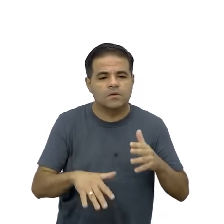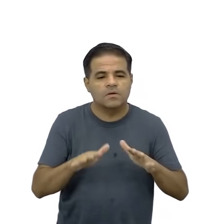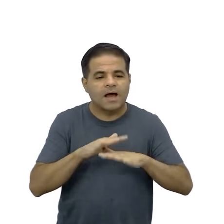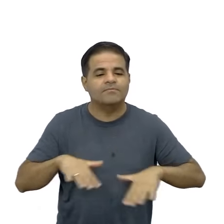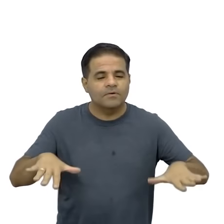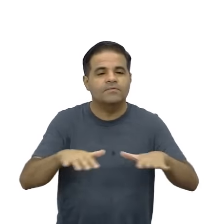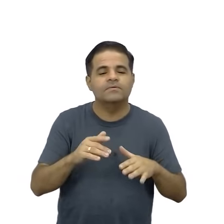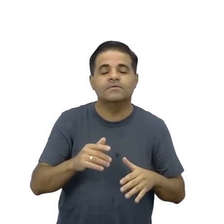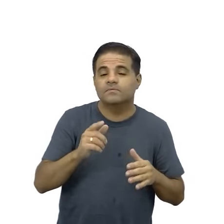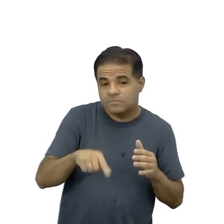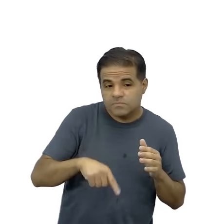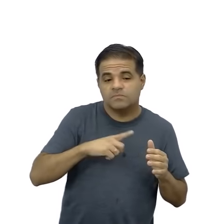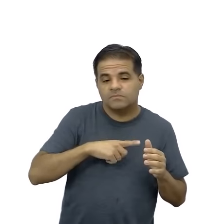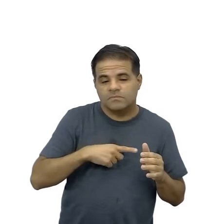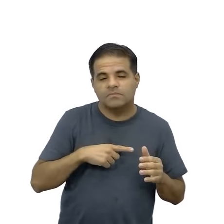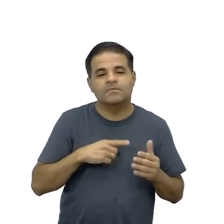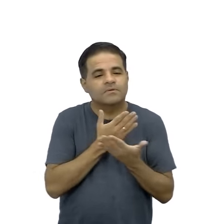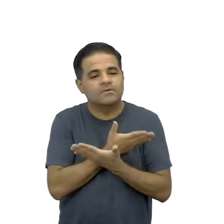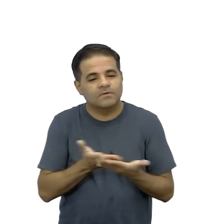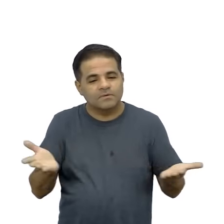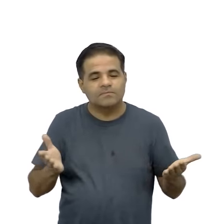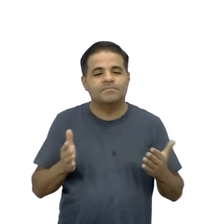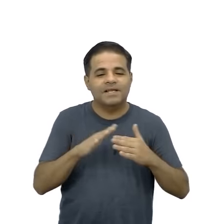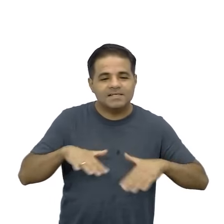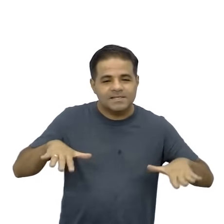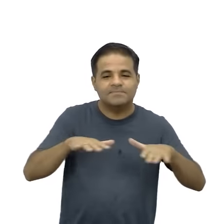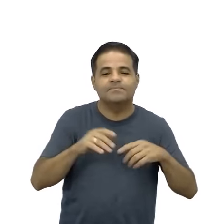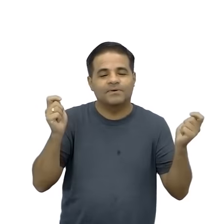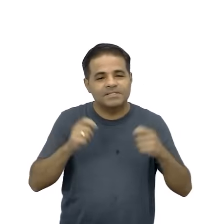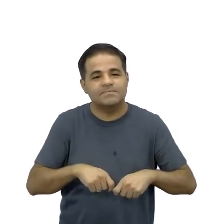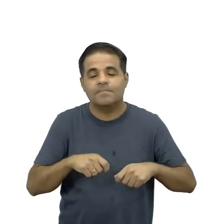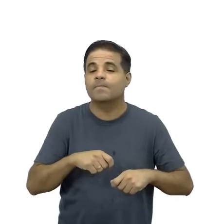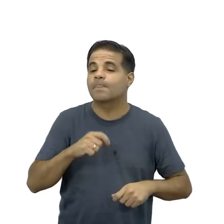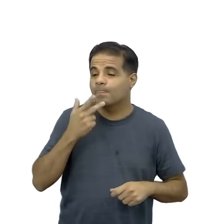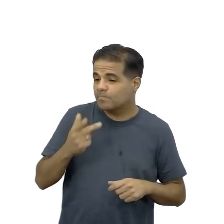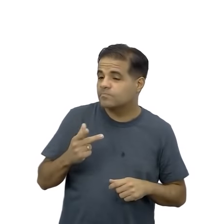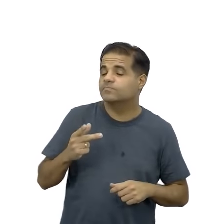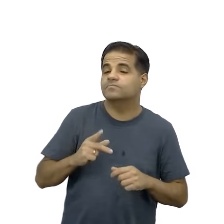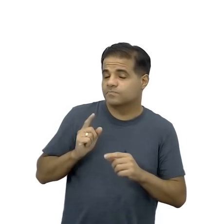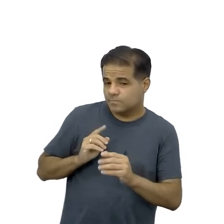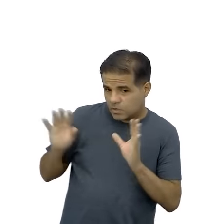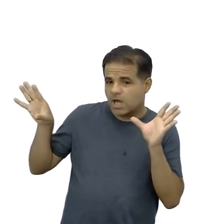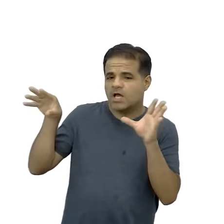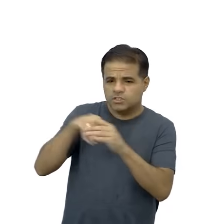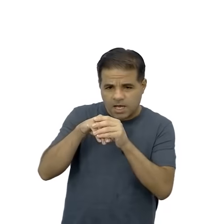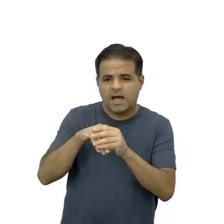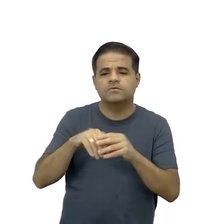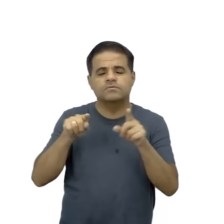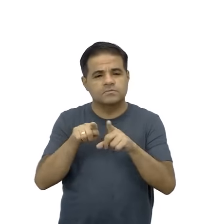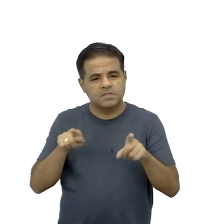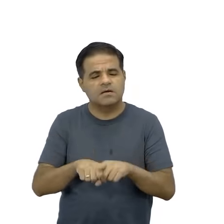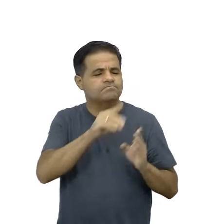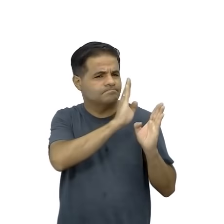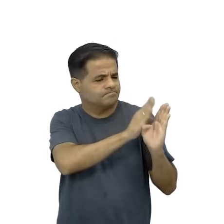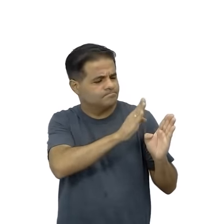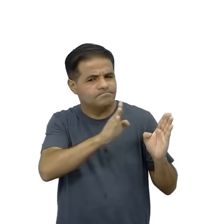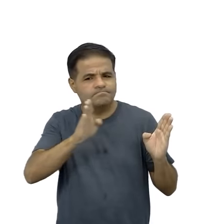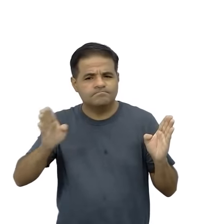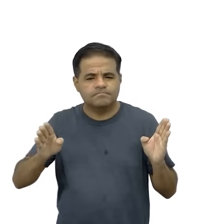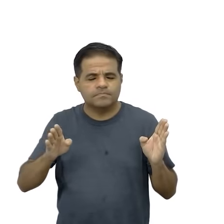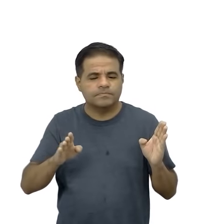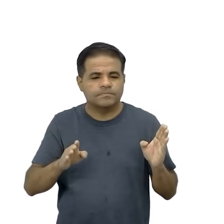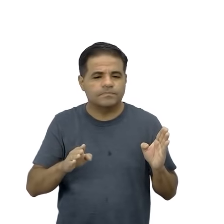que tiveram essa possibilidade de acertar e estar encaixado, né, classificado,